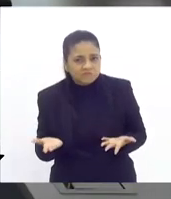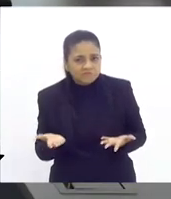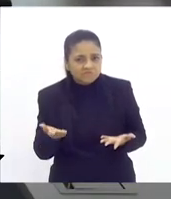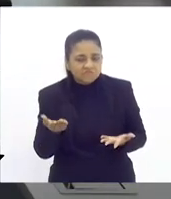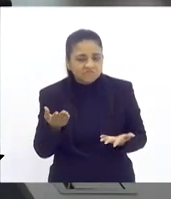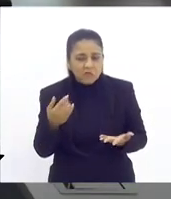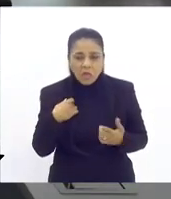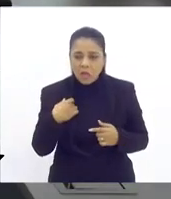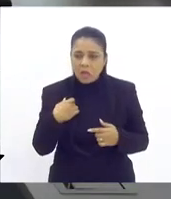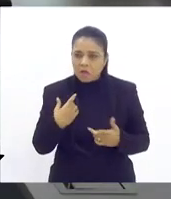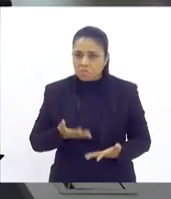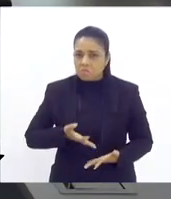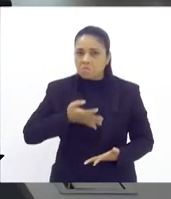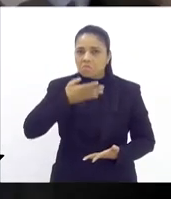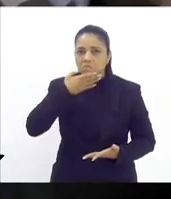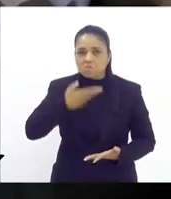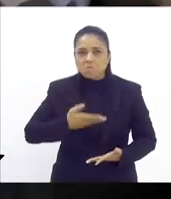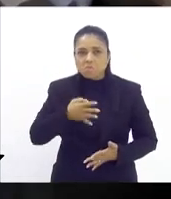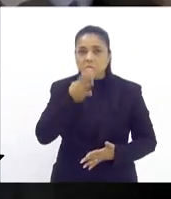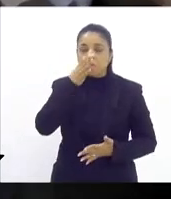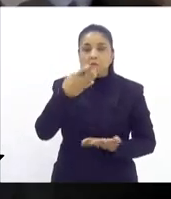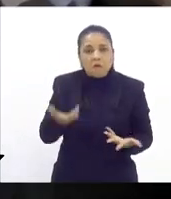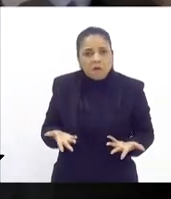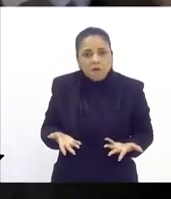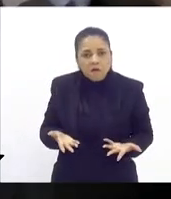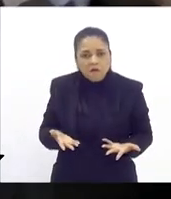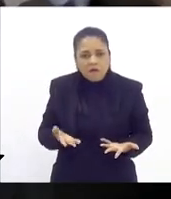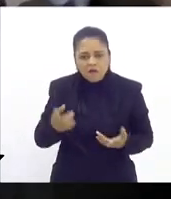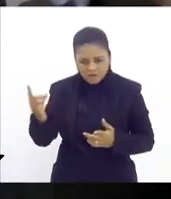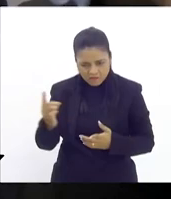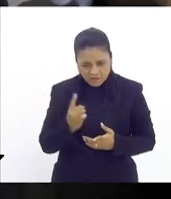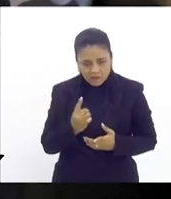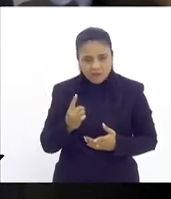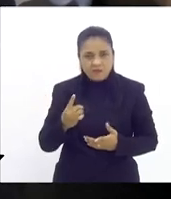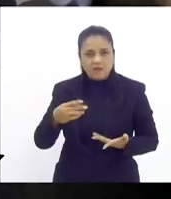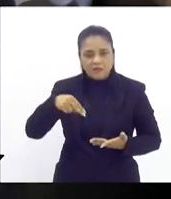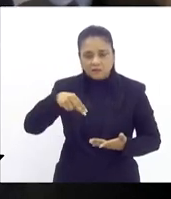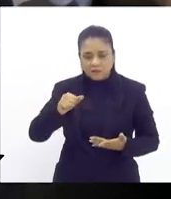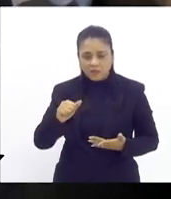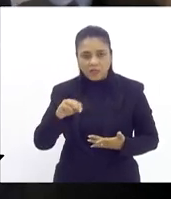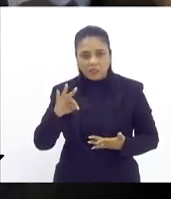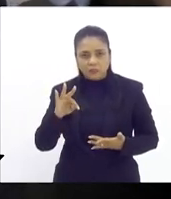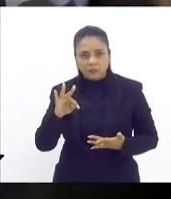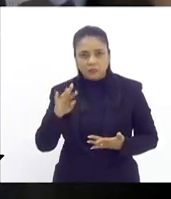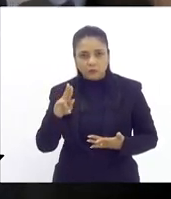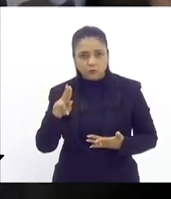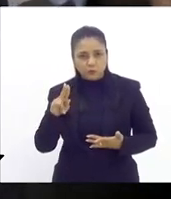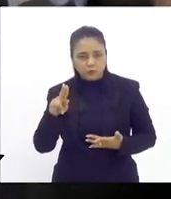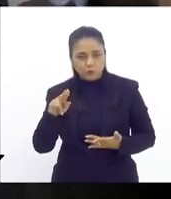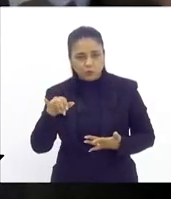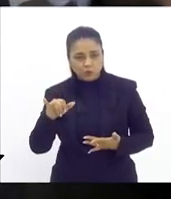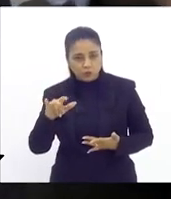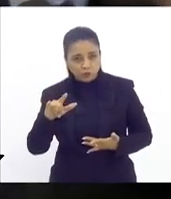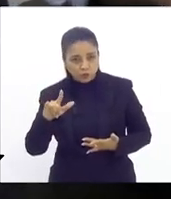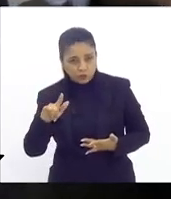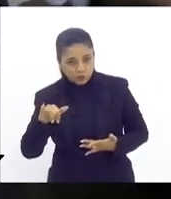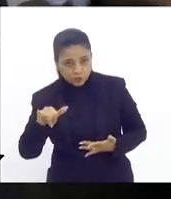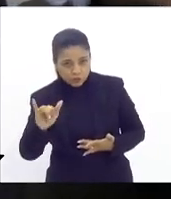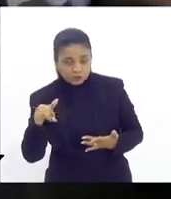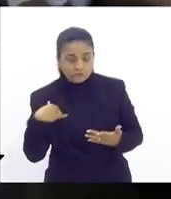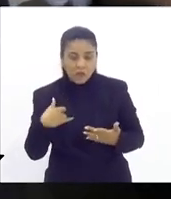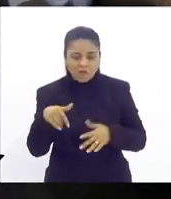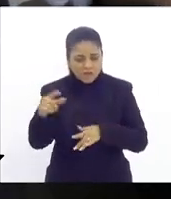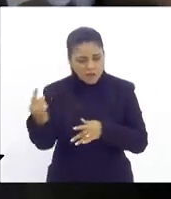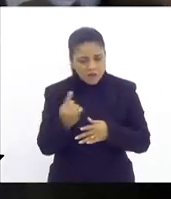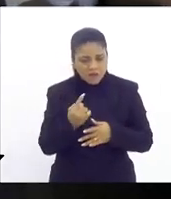esperava que a Nature viesse para se atacada agredida ofendida enfim conversar tirar as dúvidas Eu